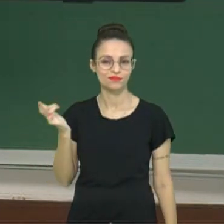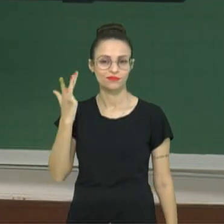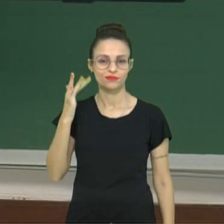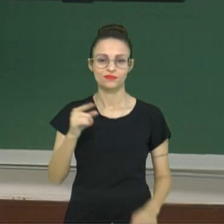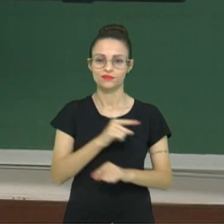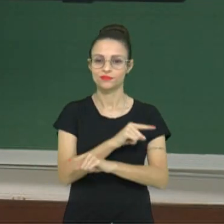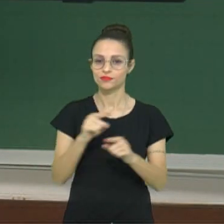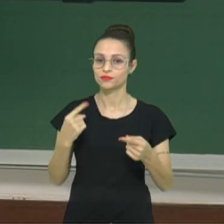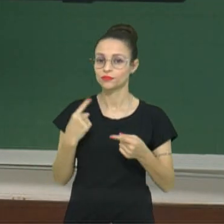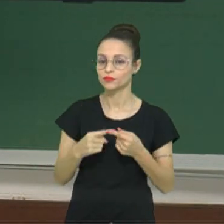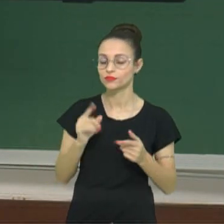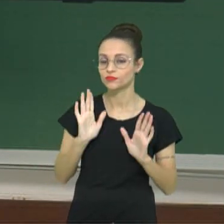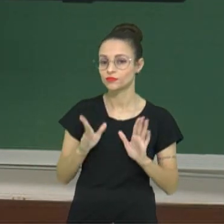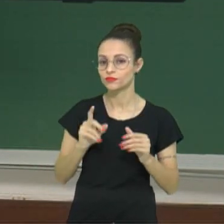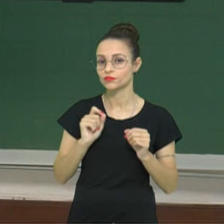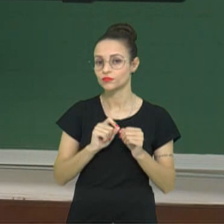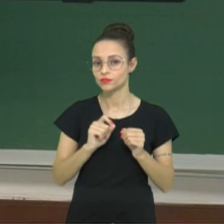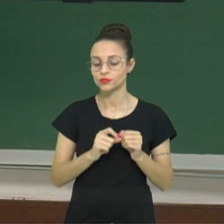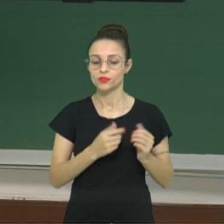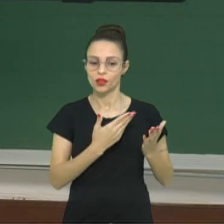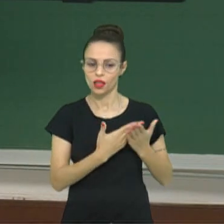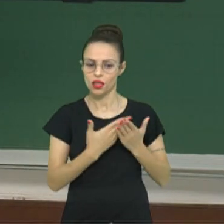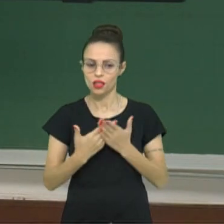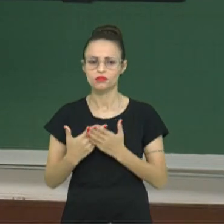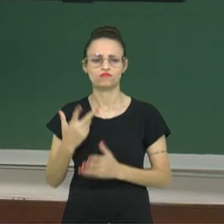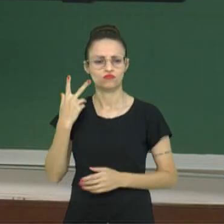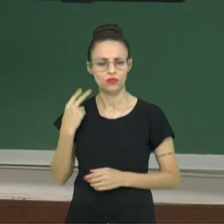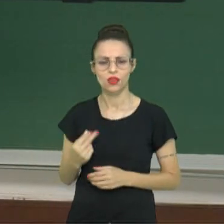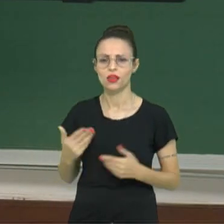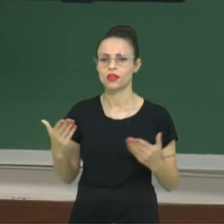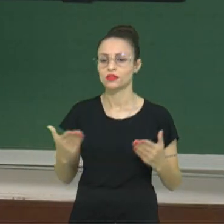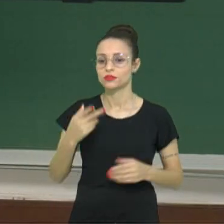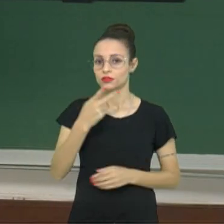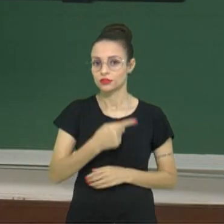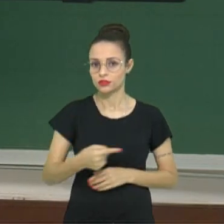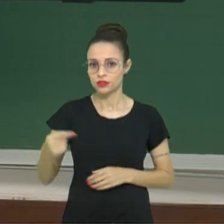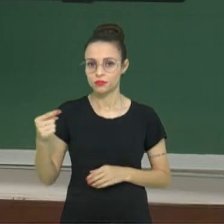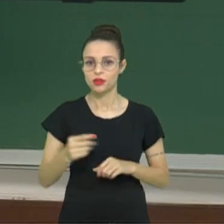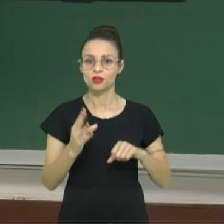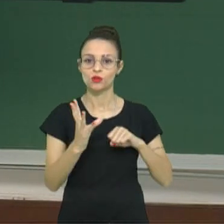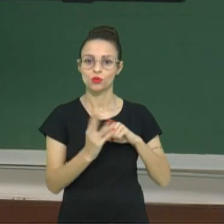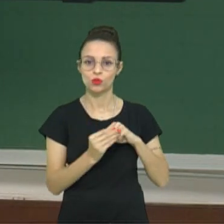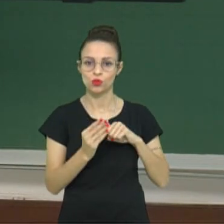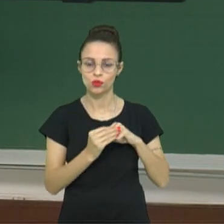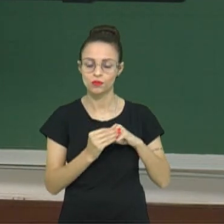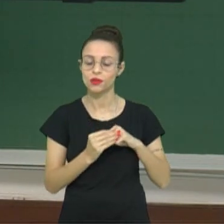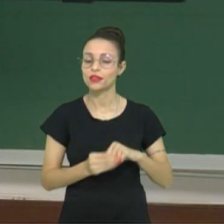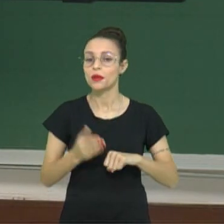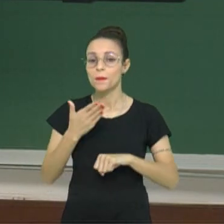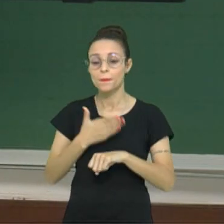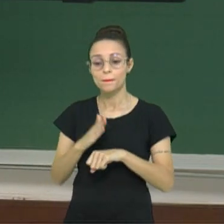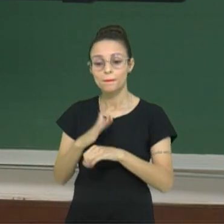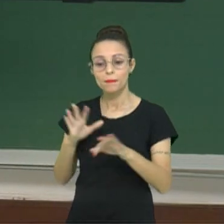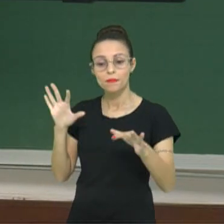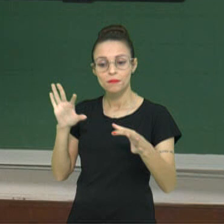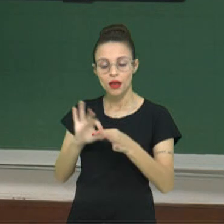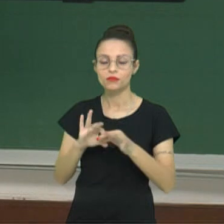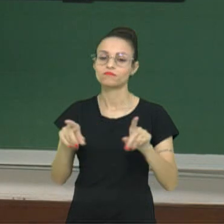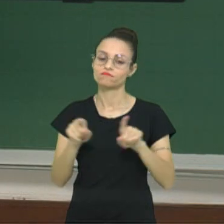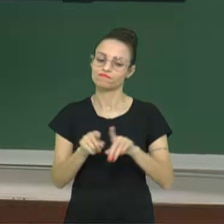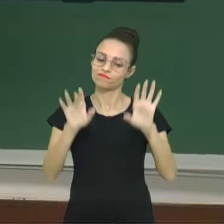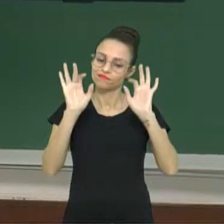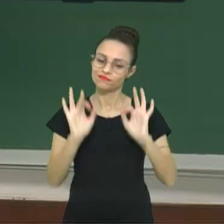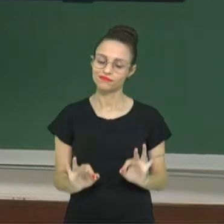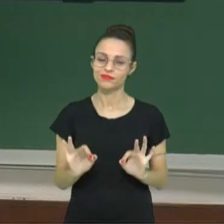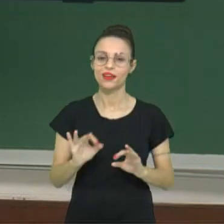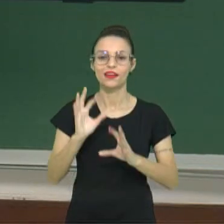nós já fizemos, né, além das aulas normais, agora na Semana do Conhecimento, colocamos em prática e tenho certeza